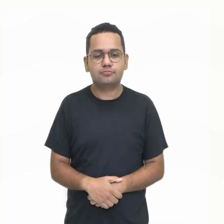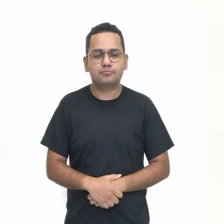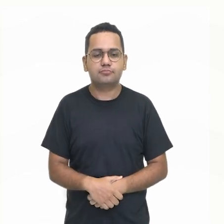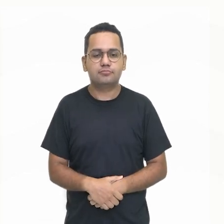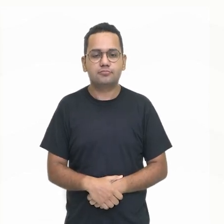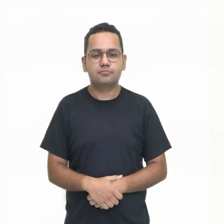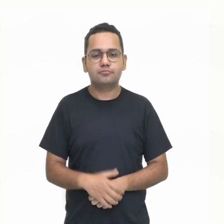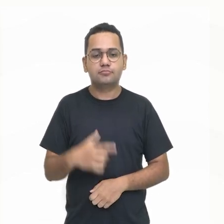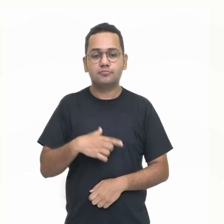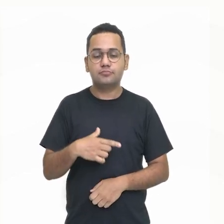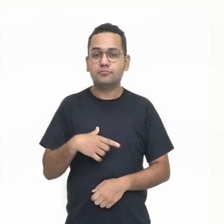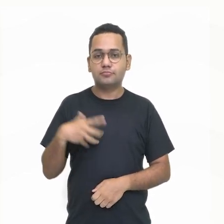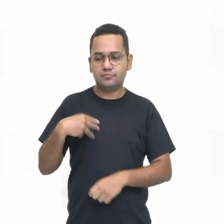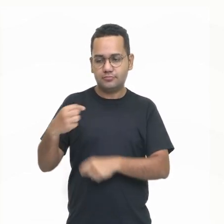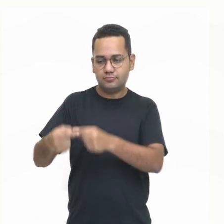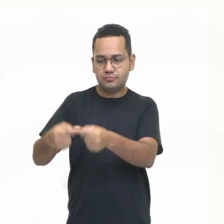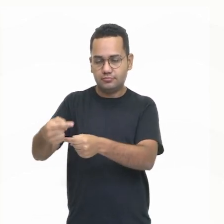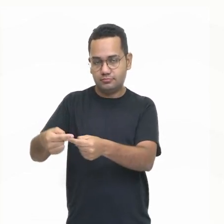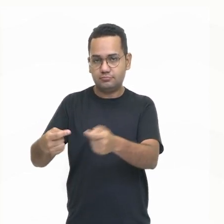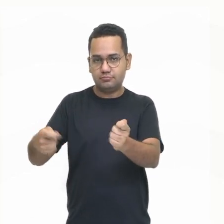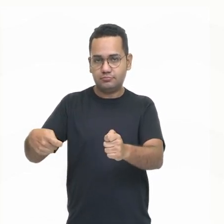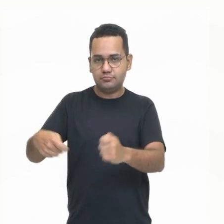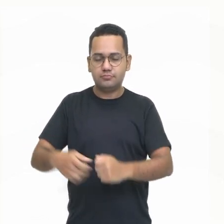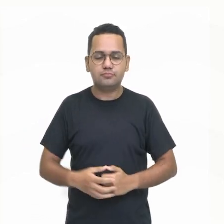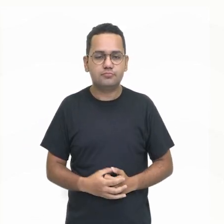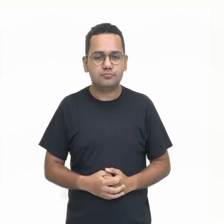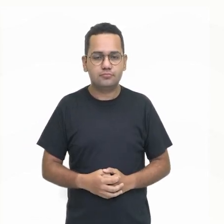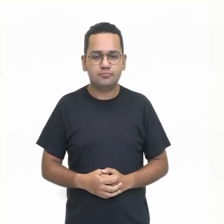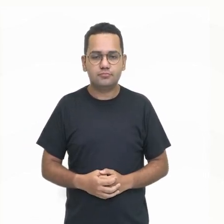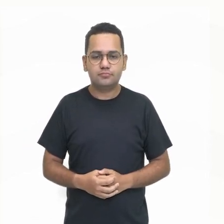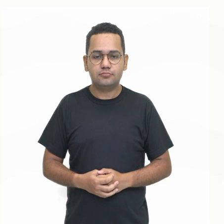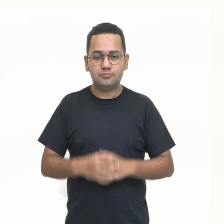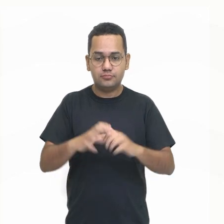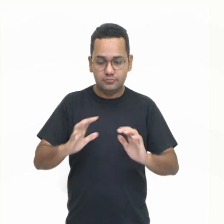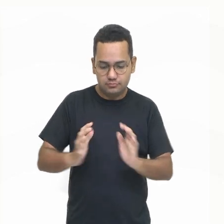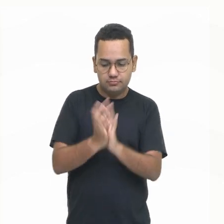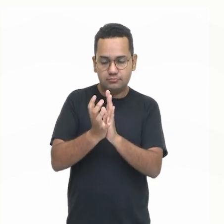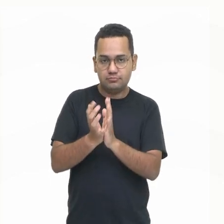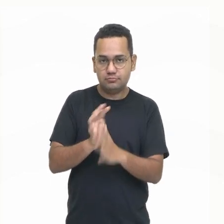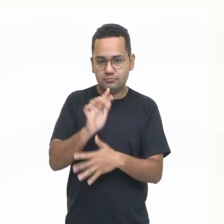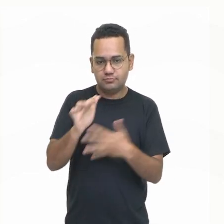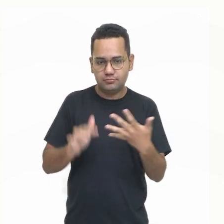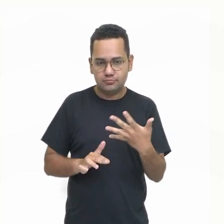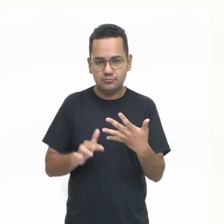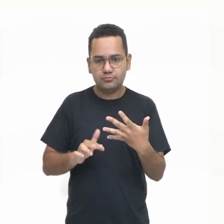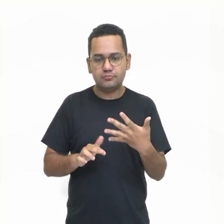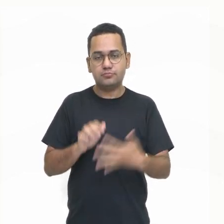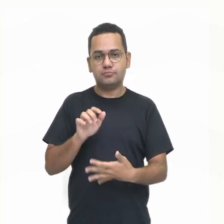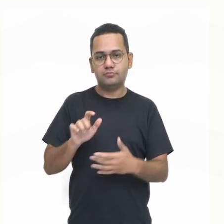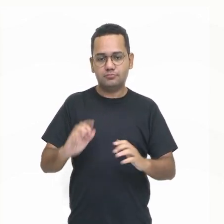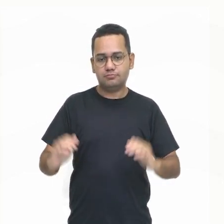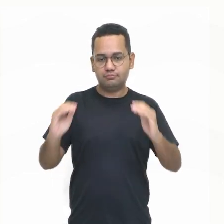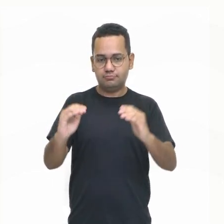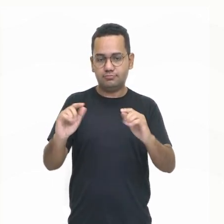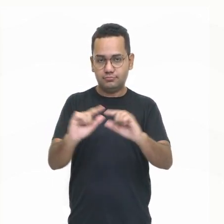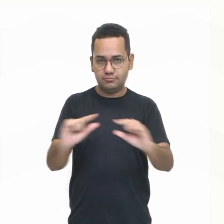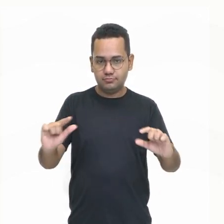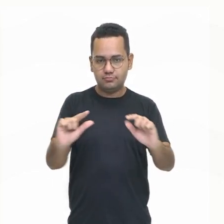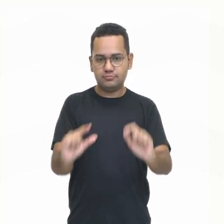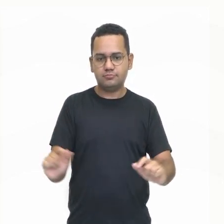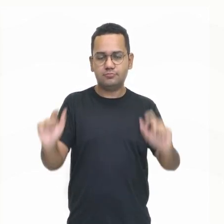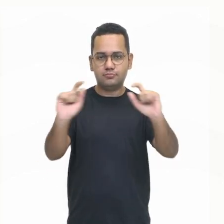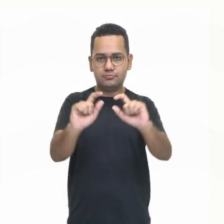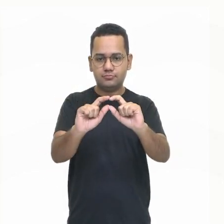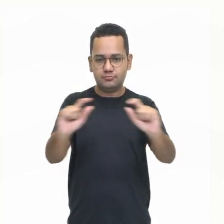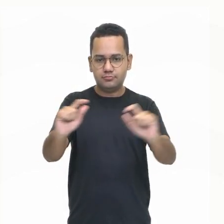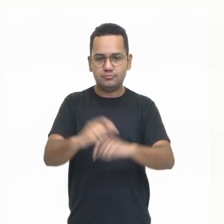formarem um descendente fértil, né? Então, um grupo de espécies eu vou ter o gênero, um grupo de gênero eu vou ter